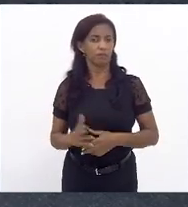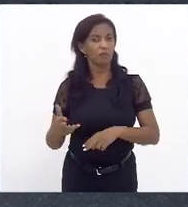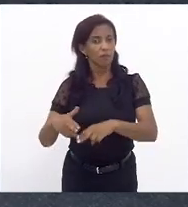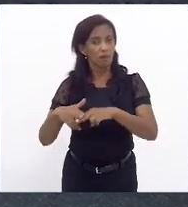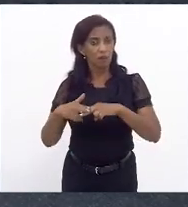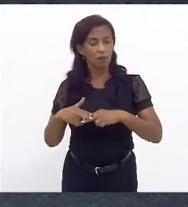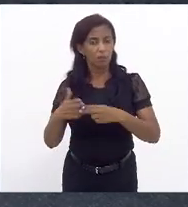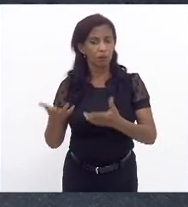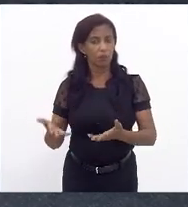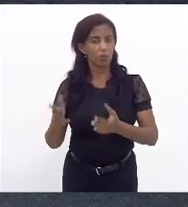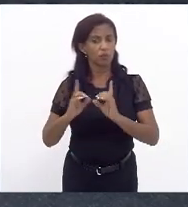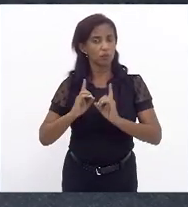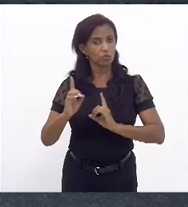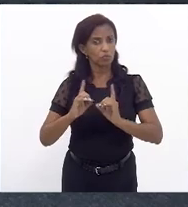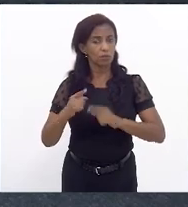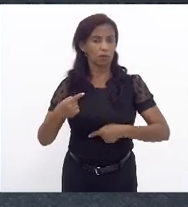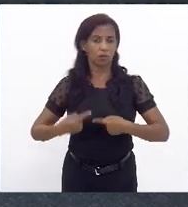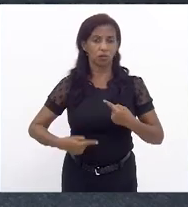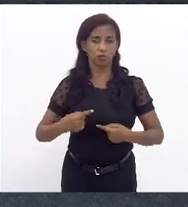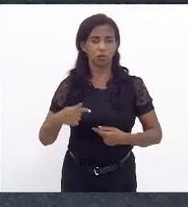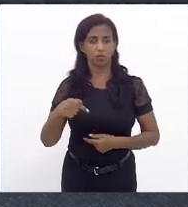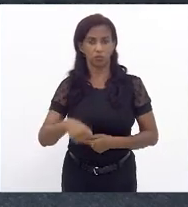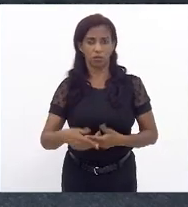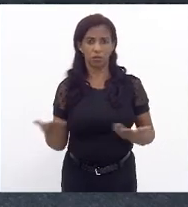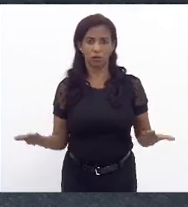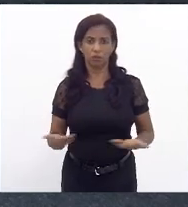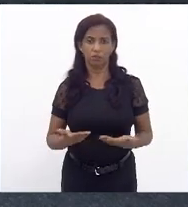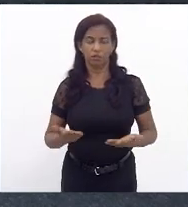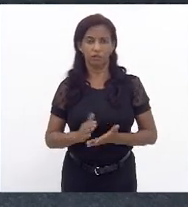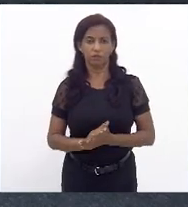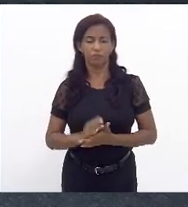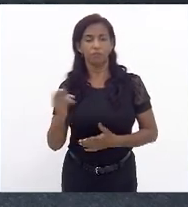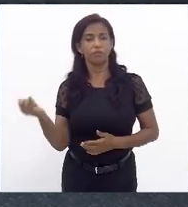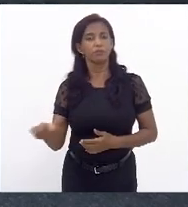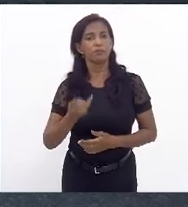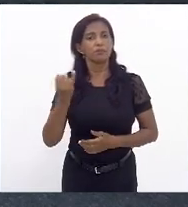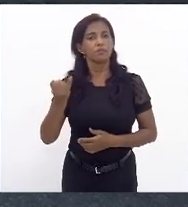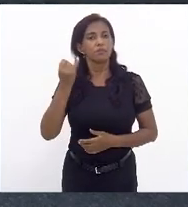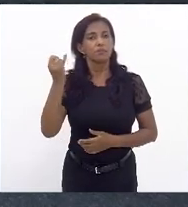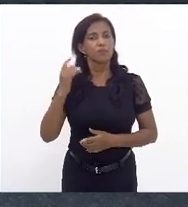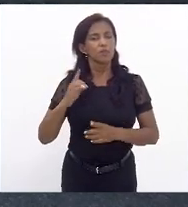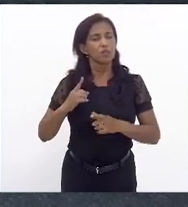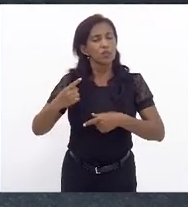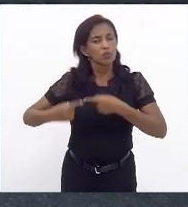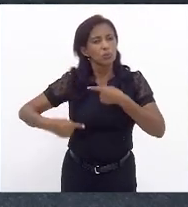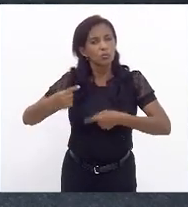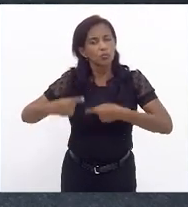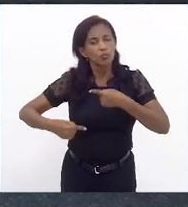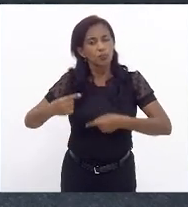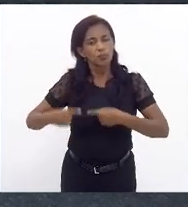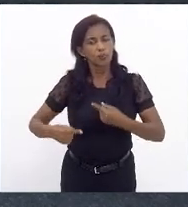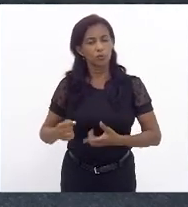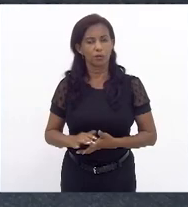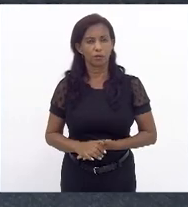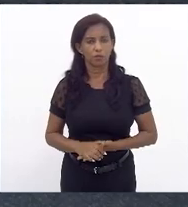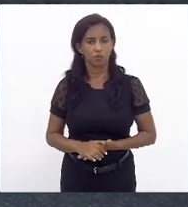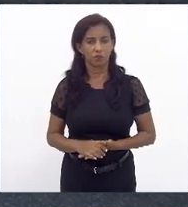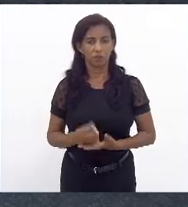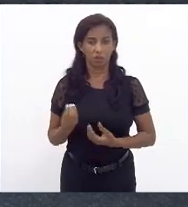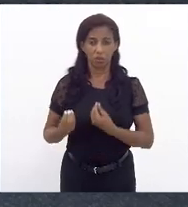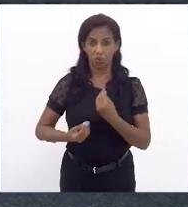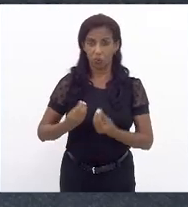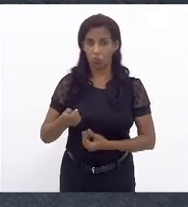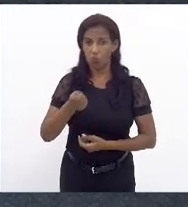isso o debate político aqui hoje, a importância da gente debater politicamente. E como eu não